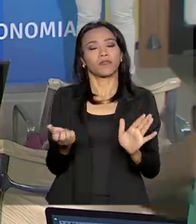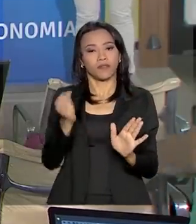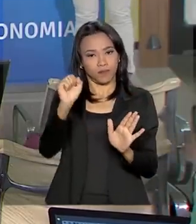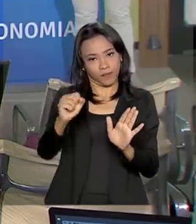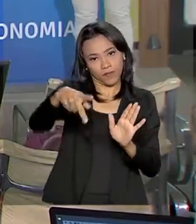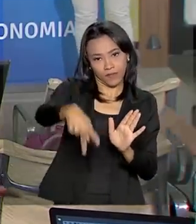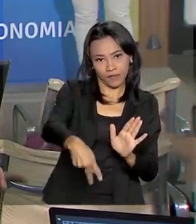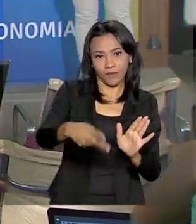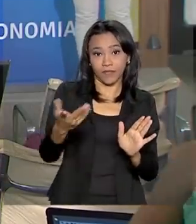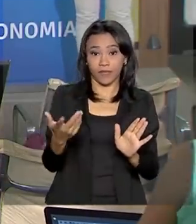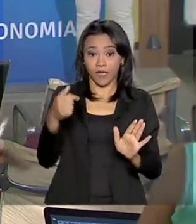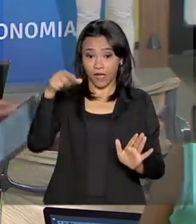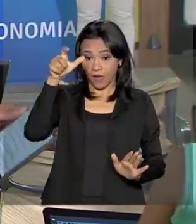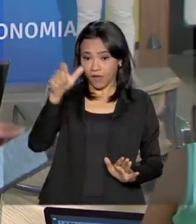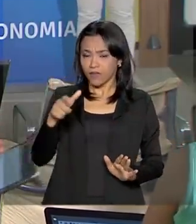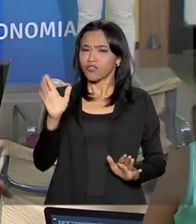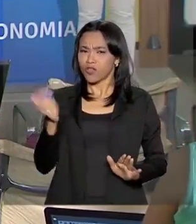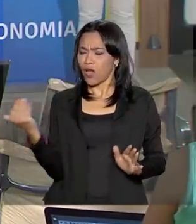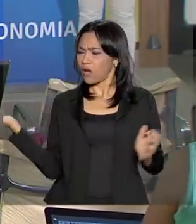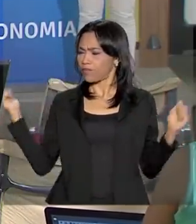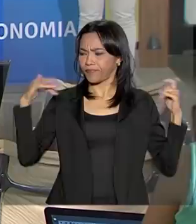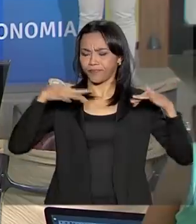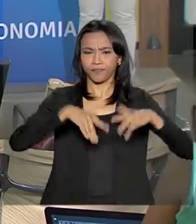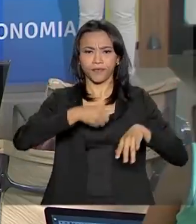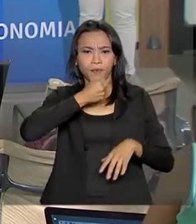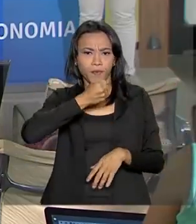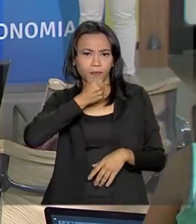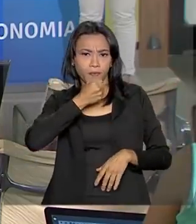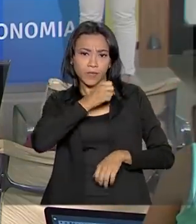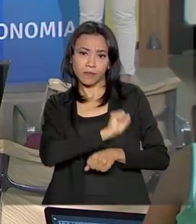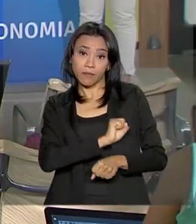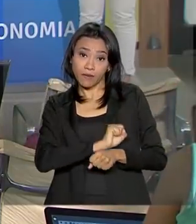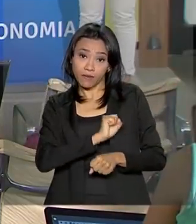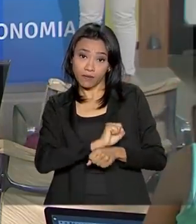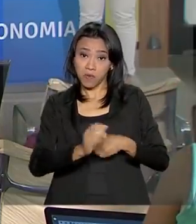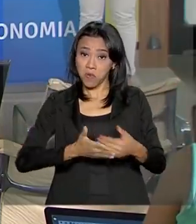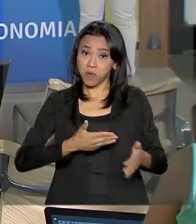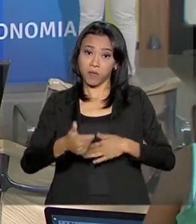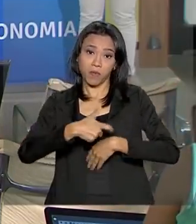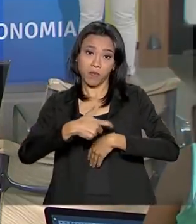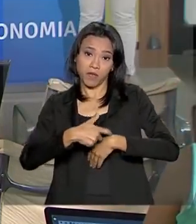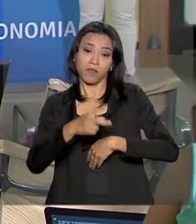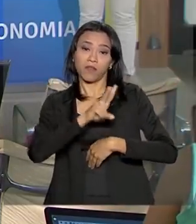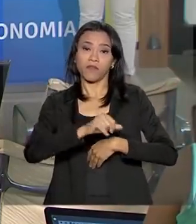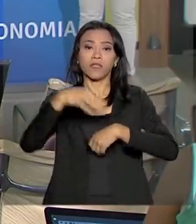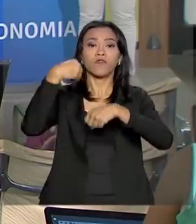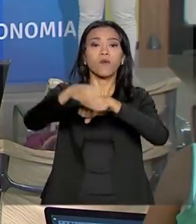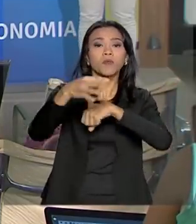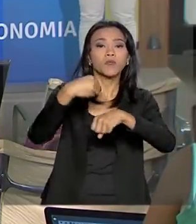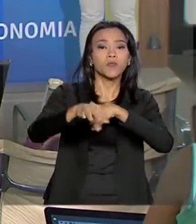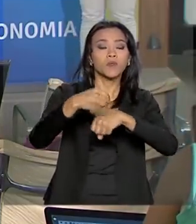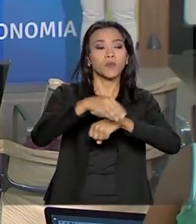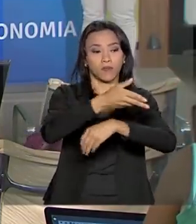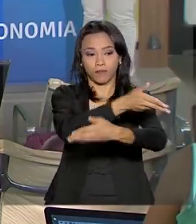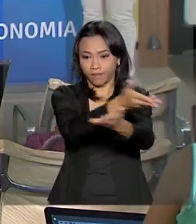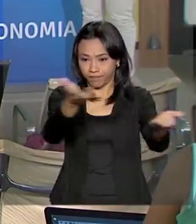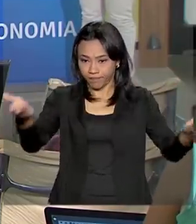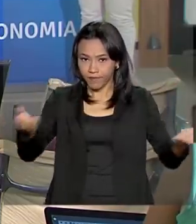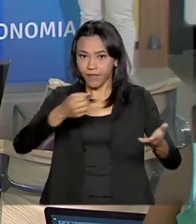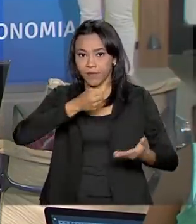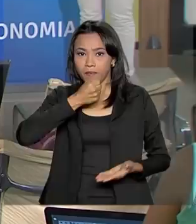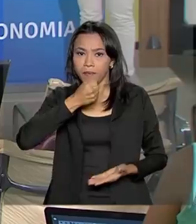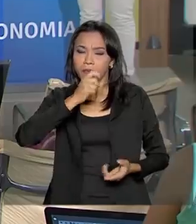Previdência. Por aqui os jornalistas já chegaram, estão todos aguardando que a qualquer momento essas informações vão ser repassadas para os jornalistas e depois